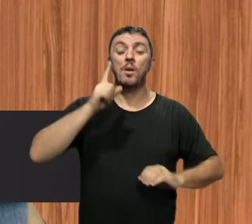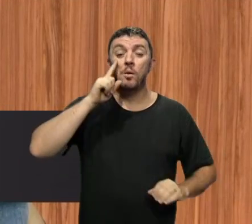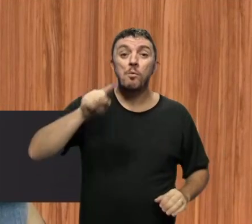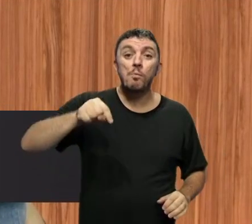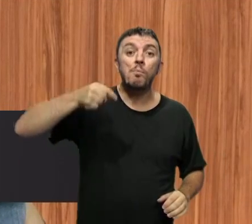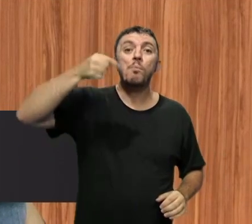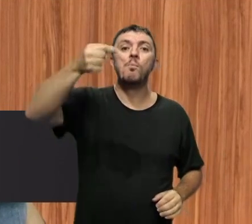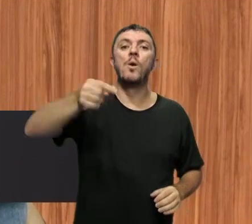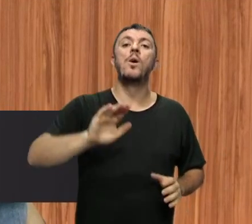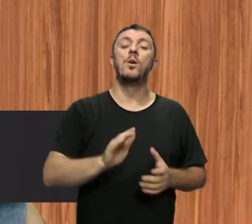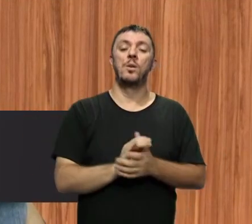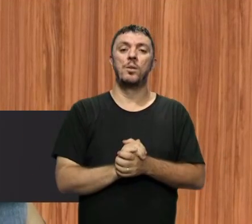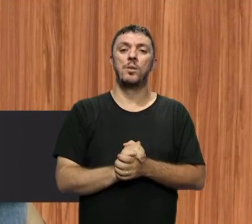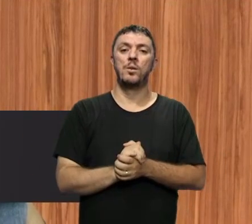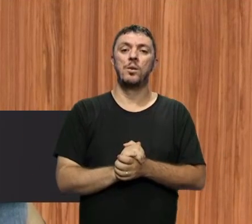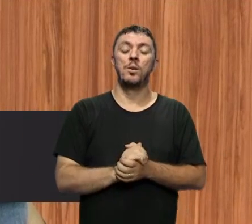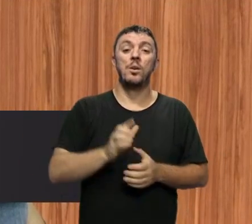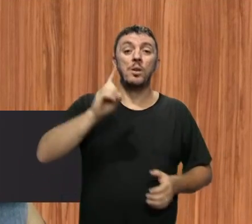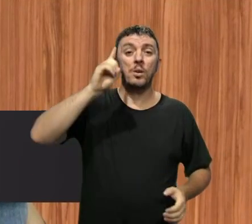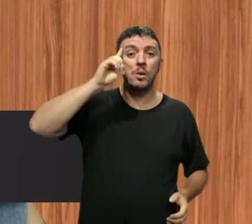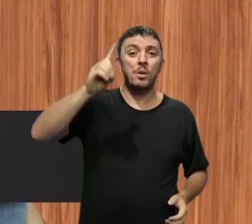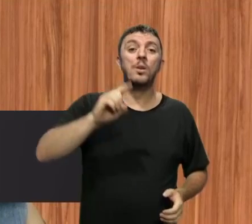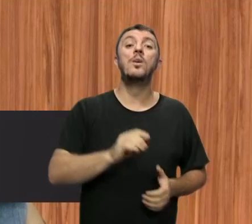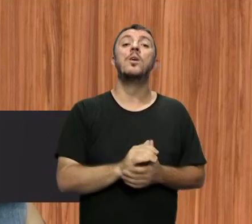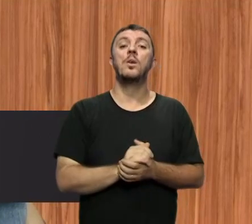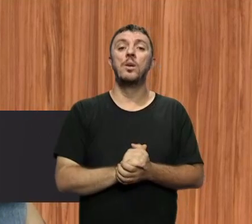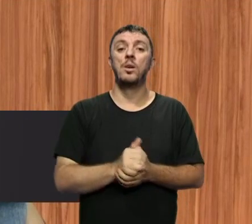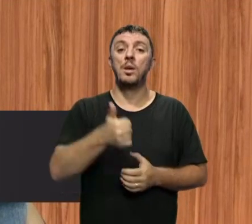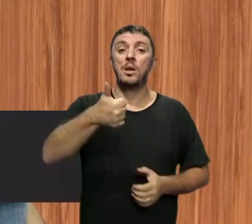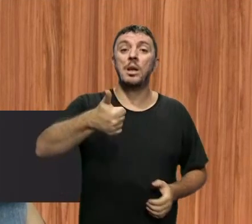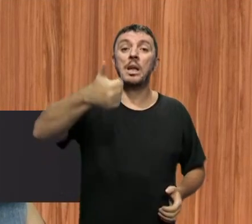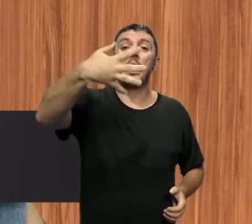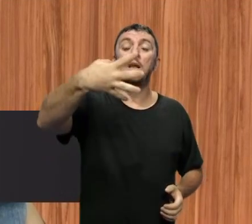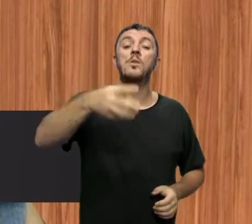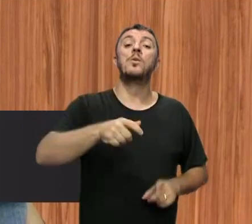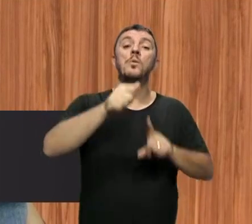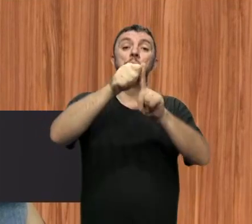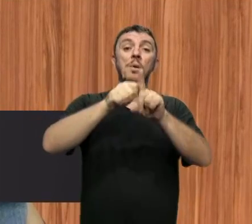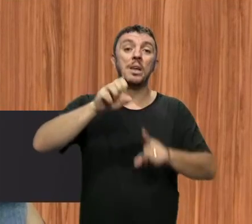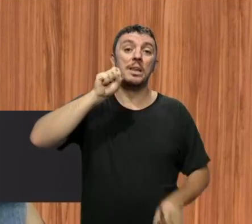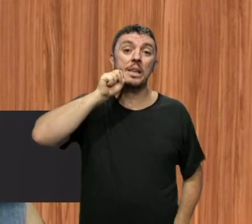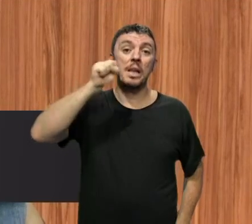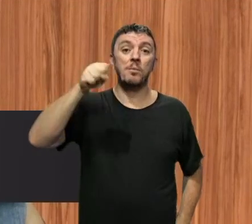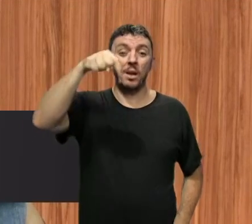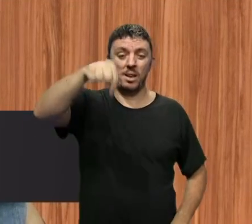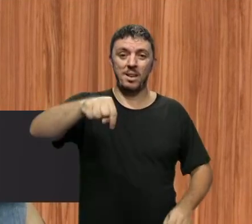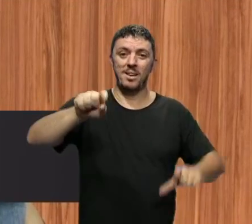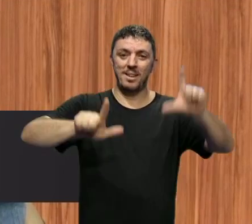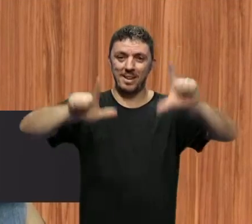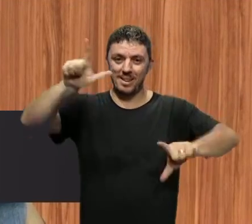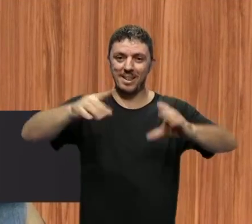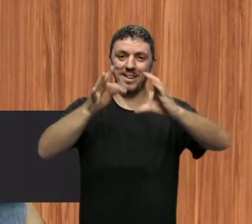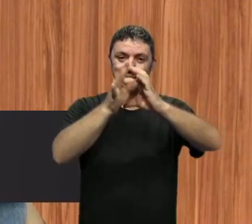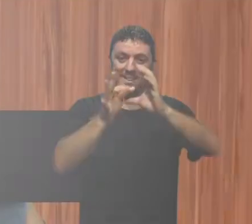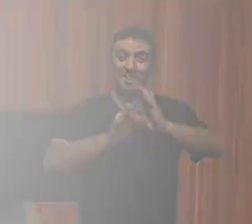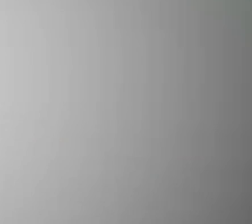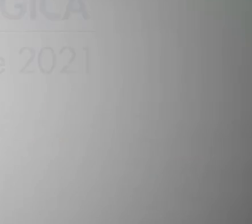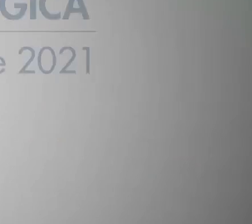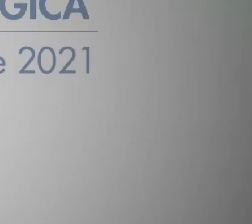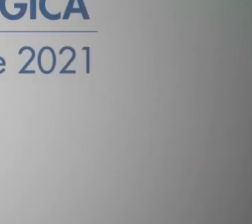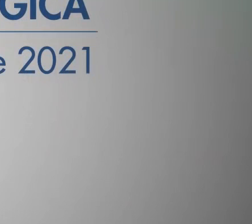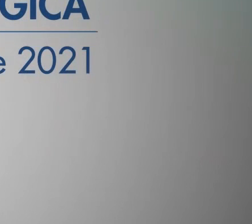quarta SAP está marcada para o dia 14 de abril, aqui pela TV Tech. Até lá!